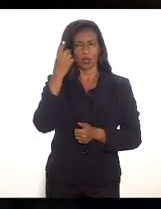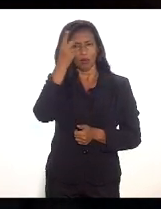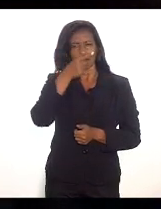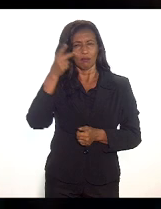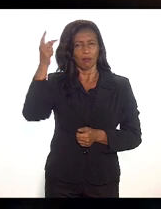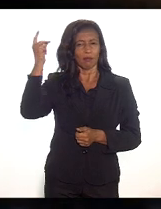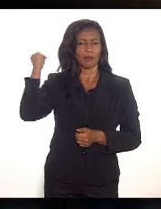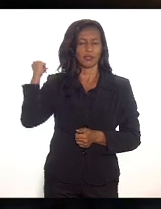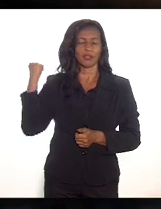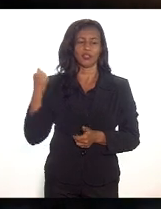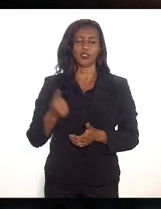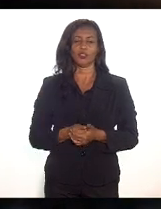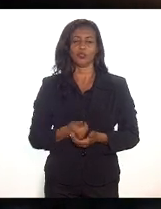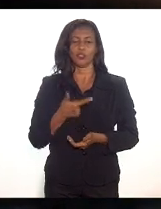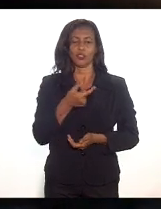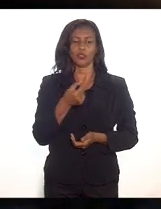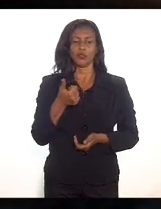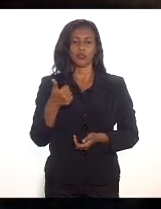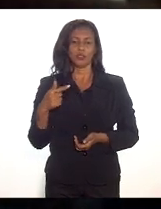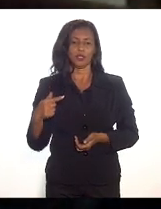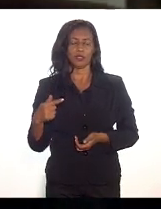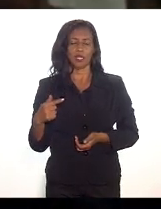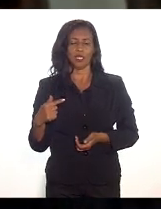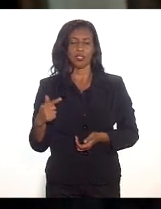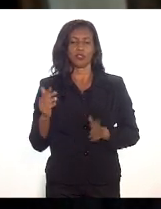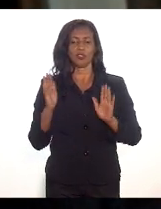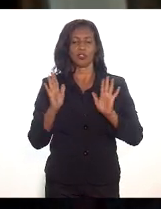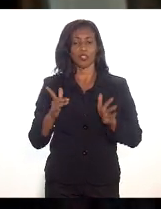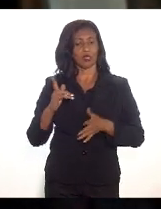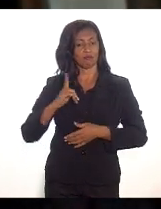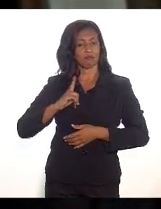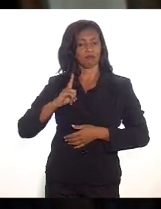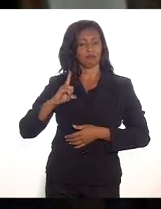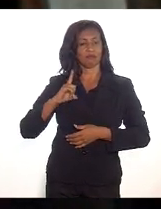de 2017, né, que existia, sim,